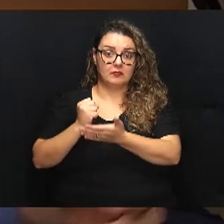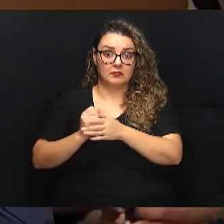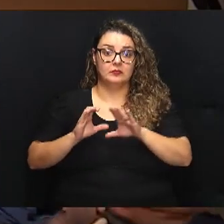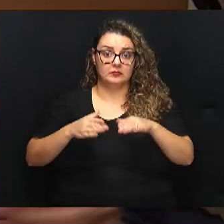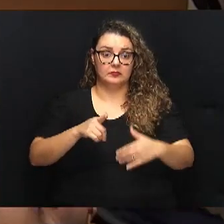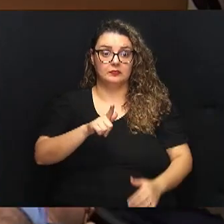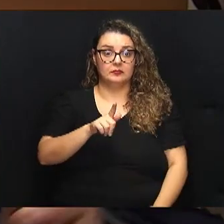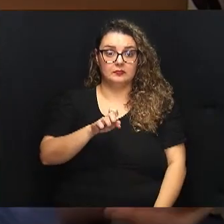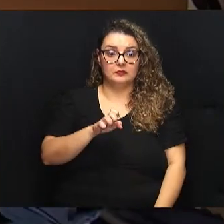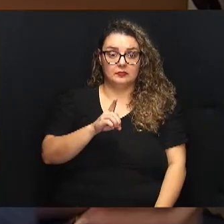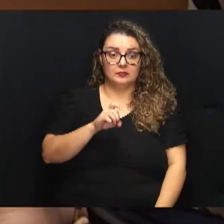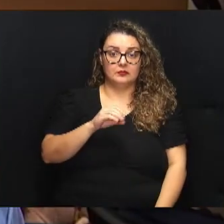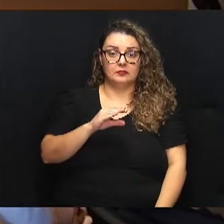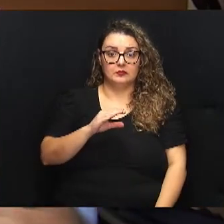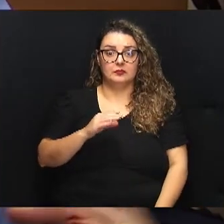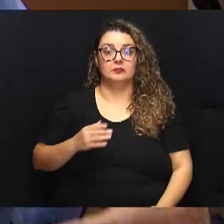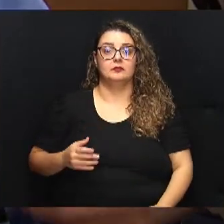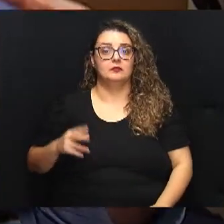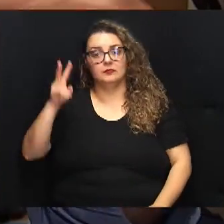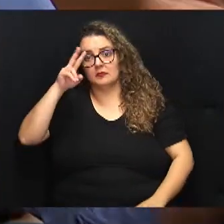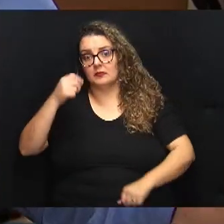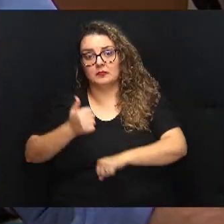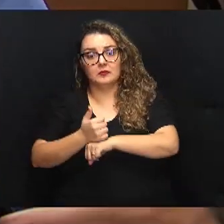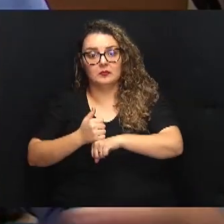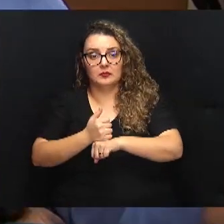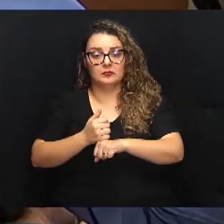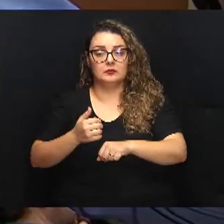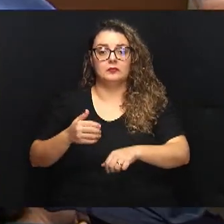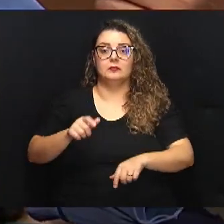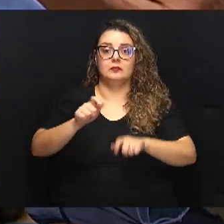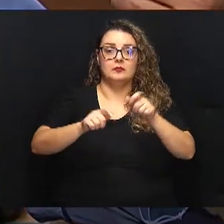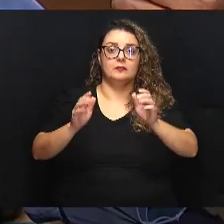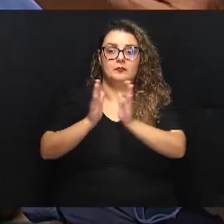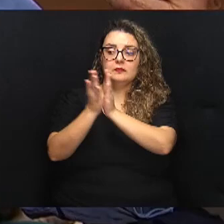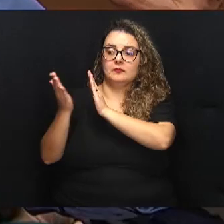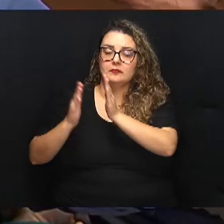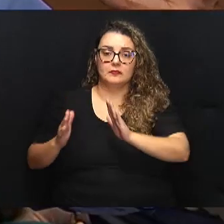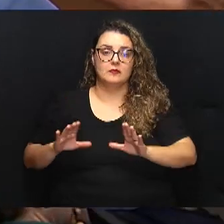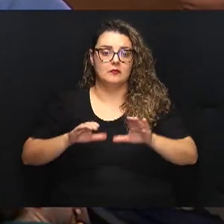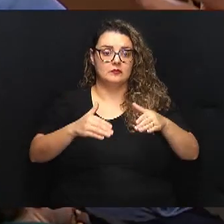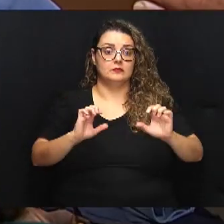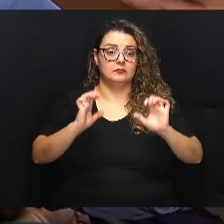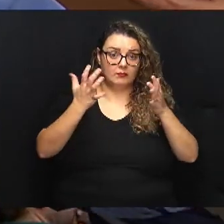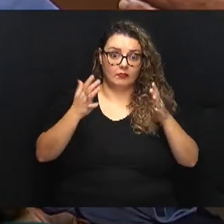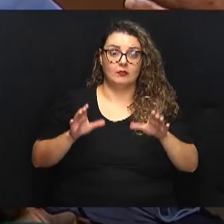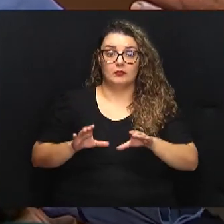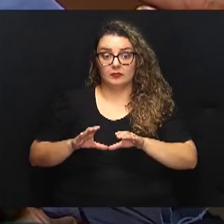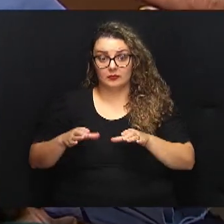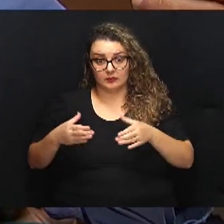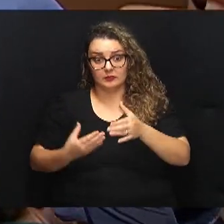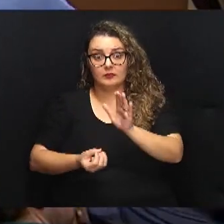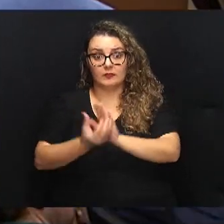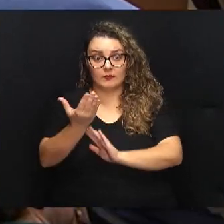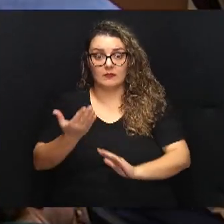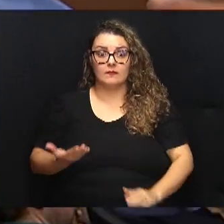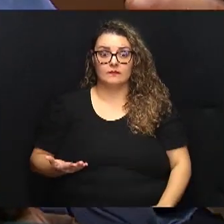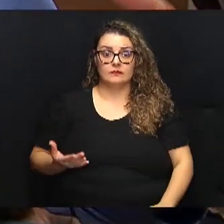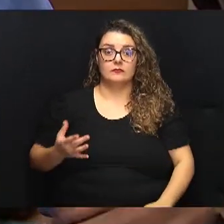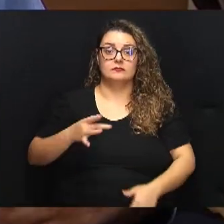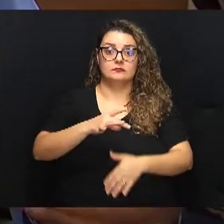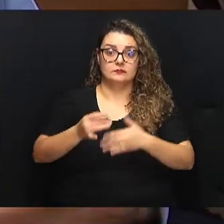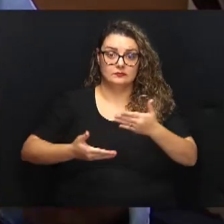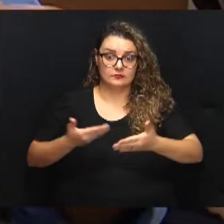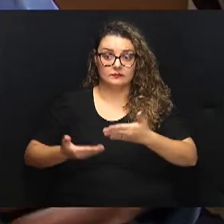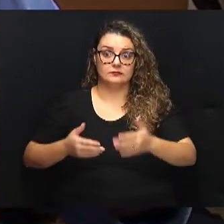GEDOC, toda envolvida, historiadores, bibliotecários, pessoal cerimonial, quer dizer, é uma comissão criada, composta por servidores de todas